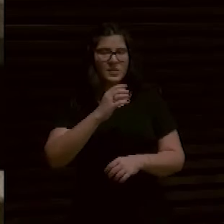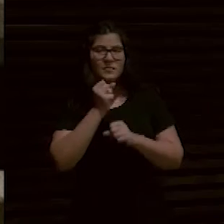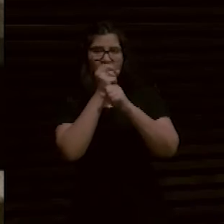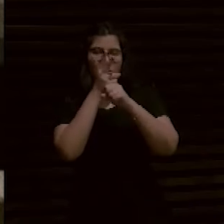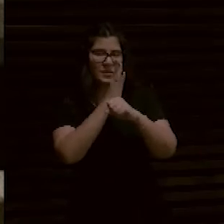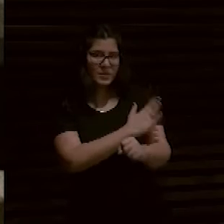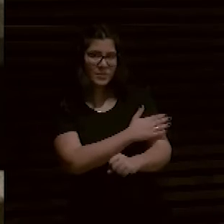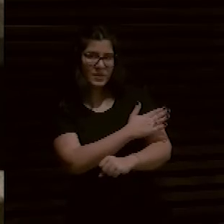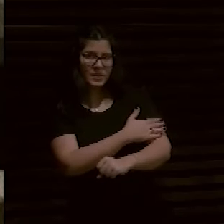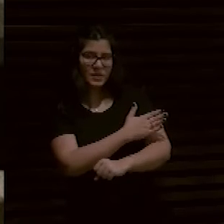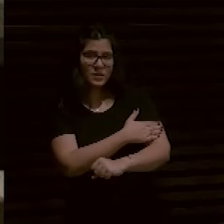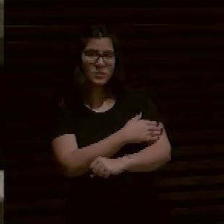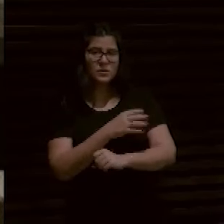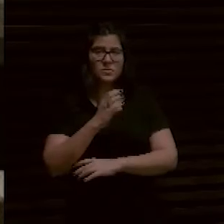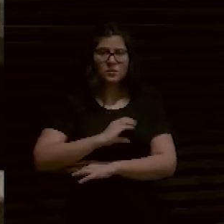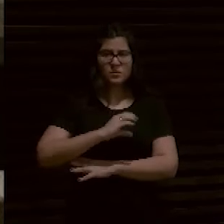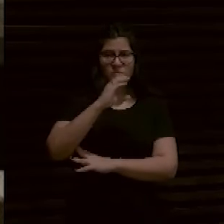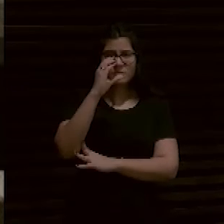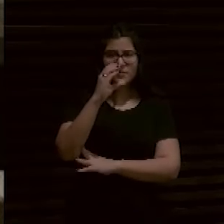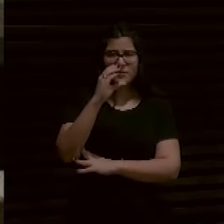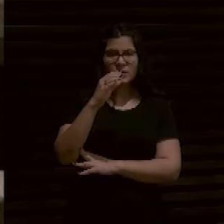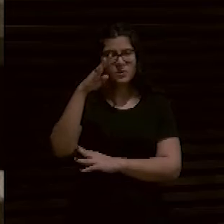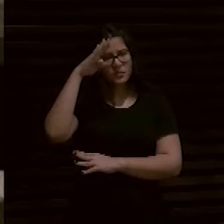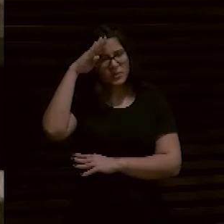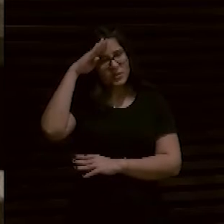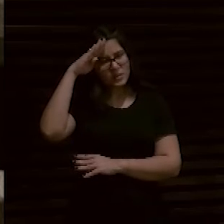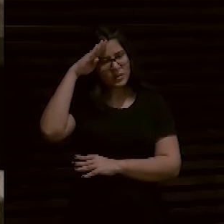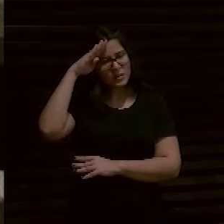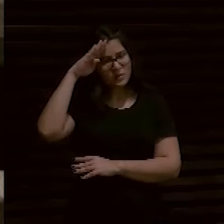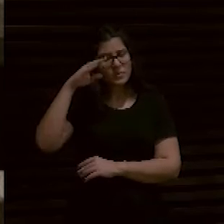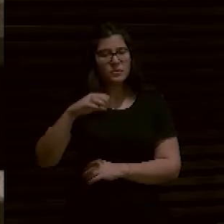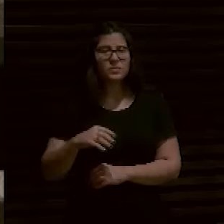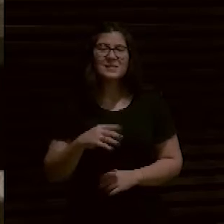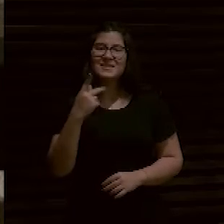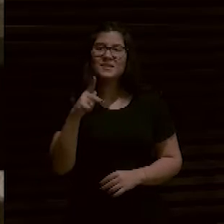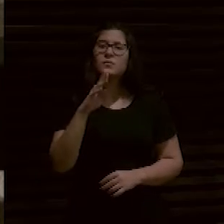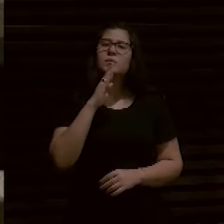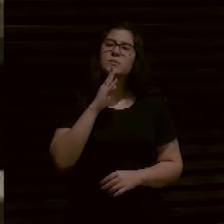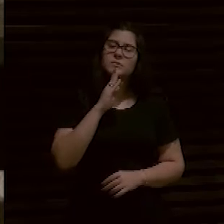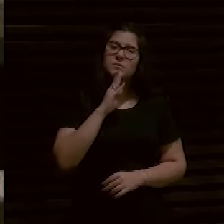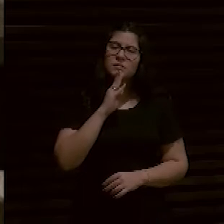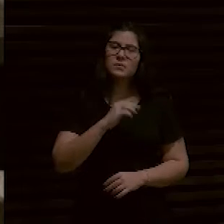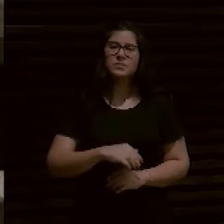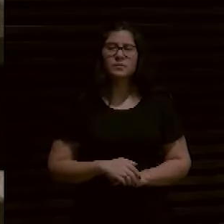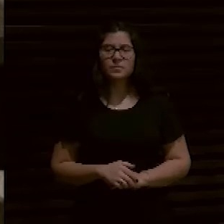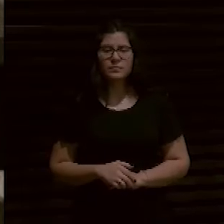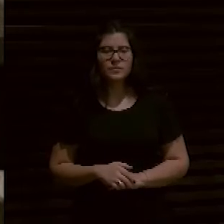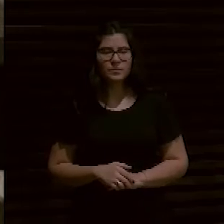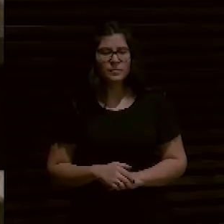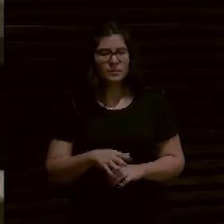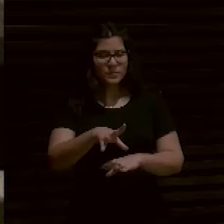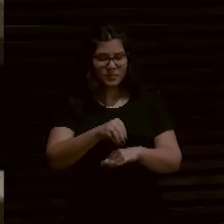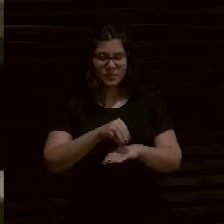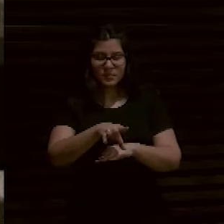braço, confia num exército, no seu conhecimento, no